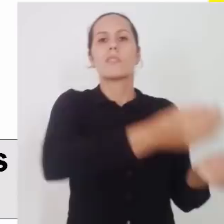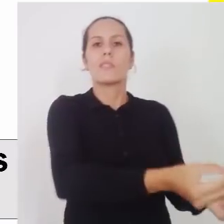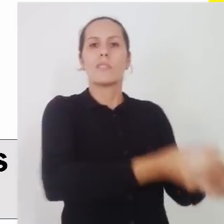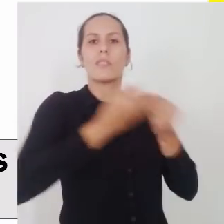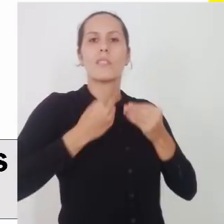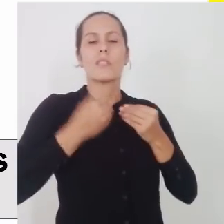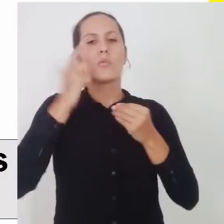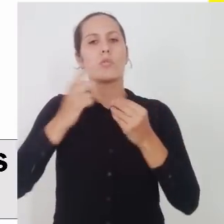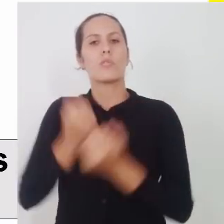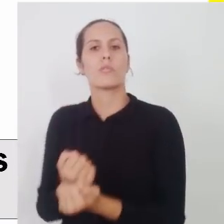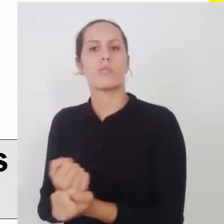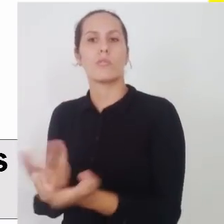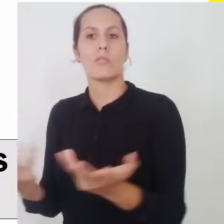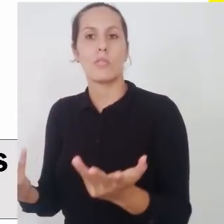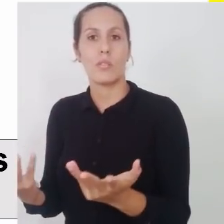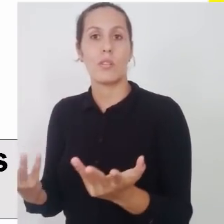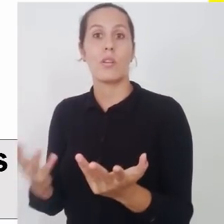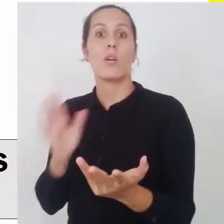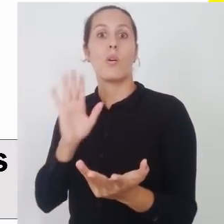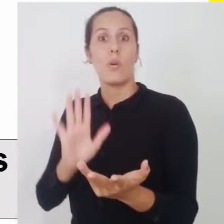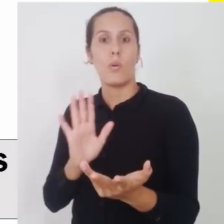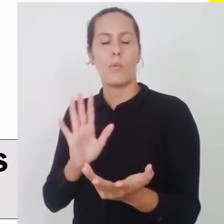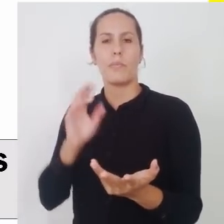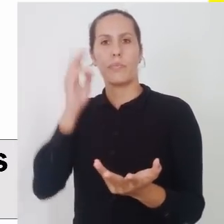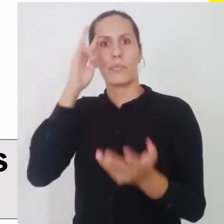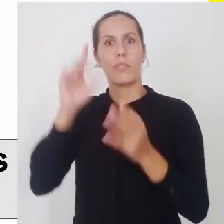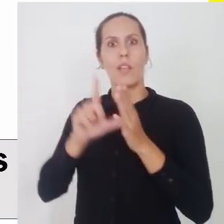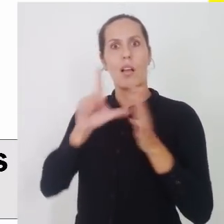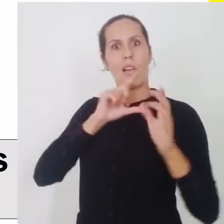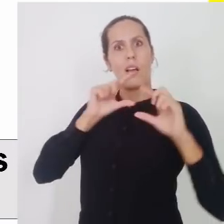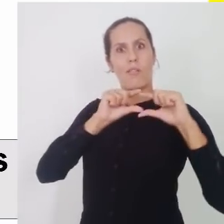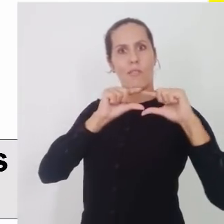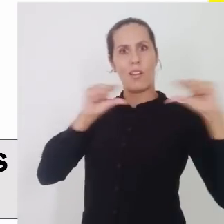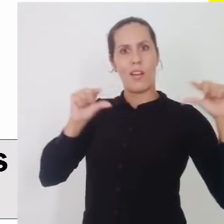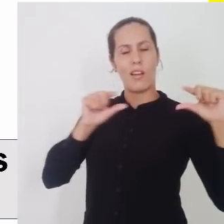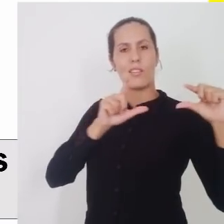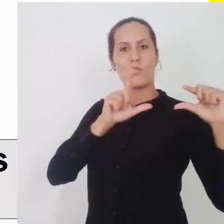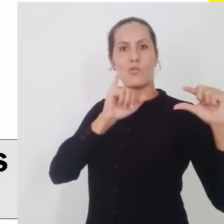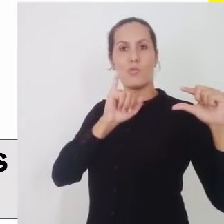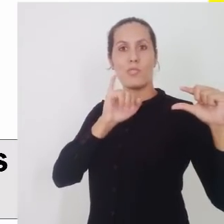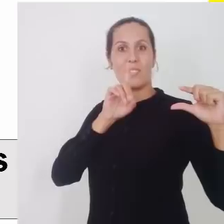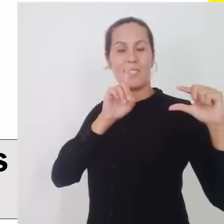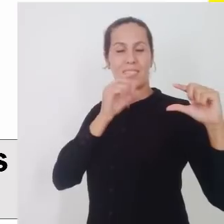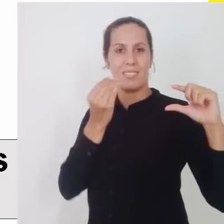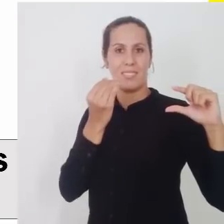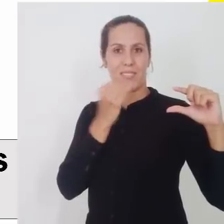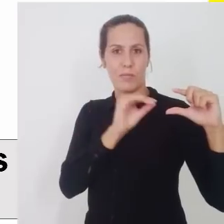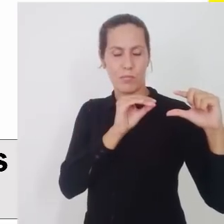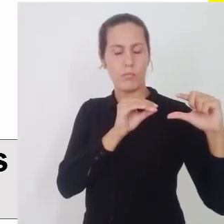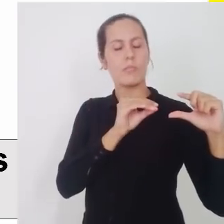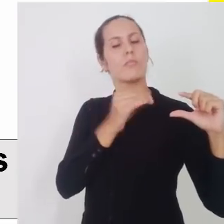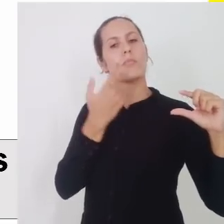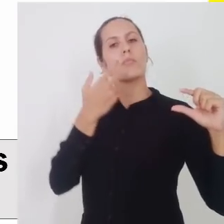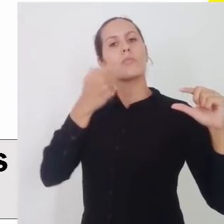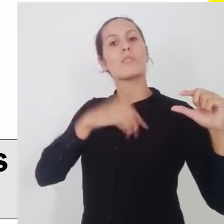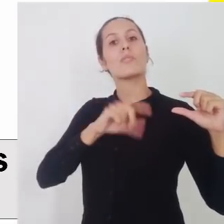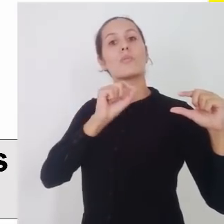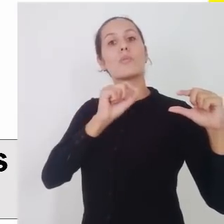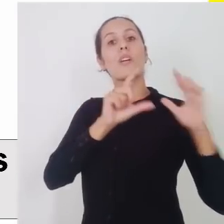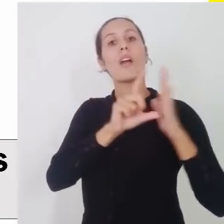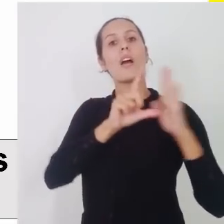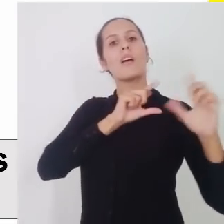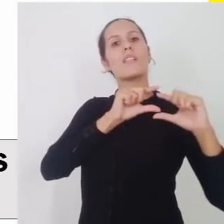vão além daquilo que é a informação importante, a informação central, certo? Você já tem o calendário, a data